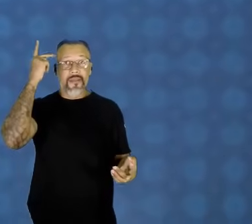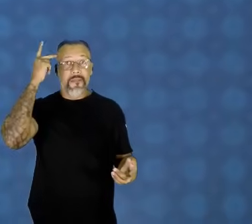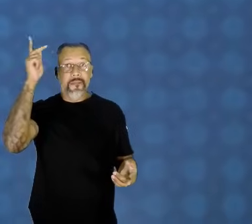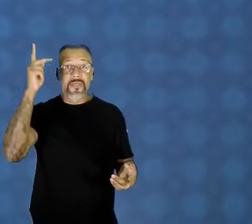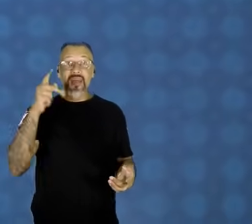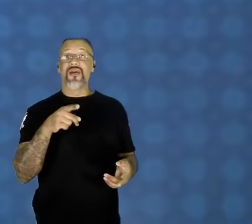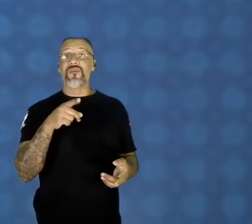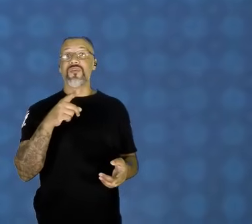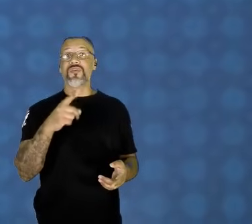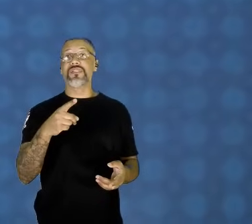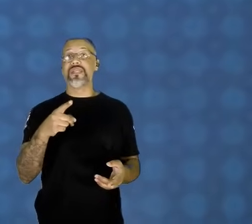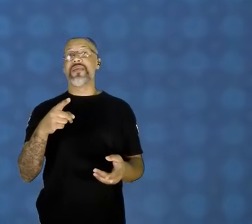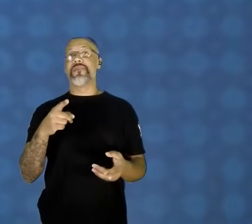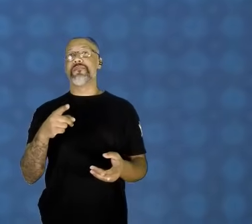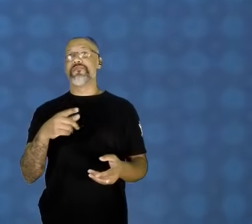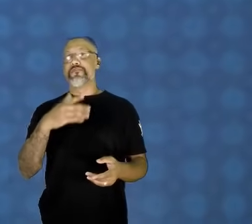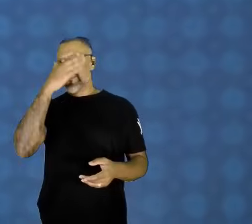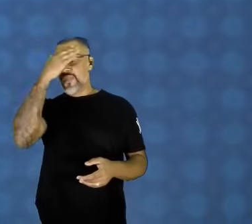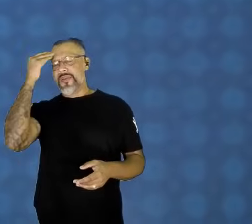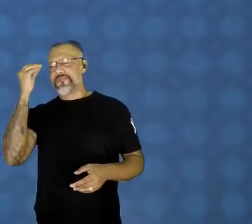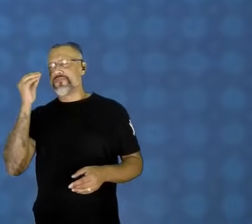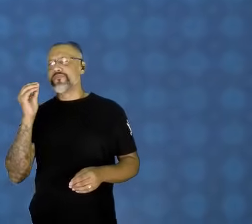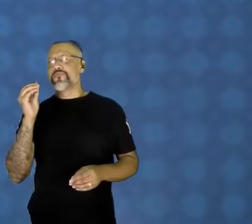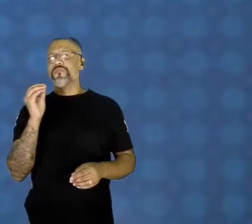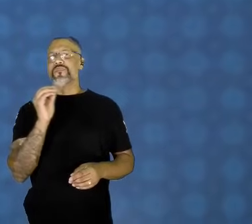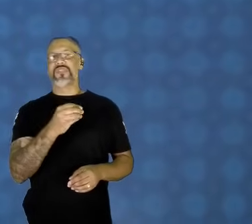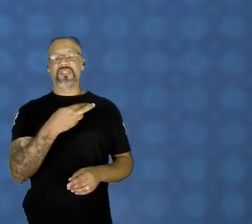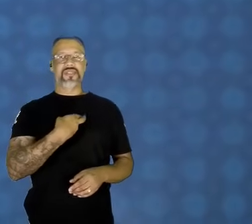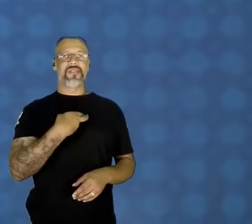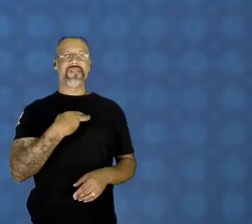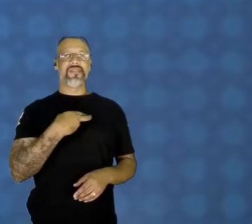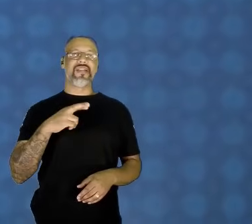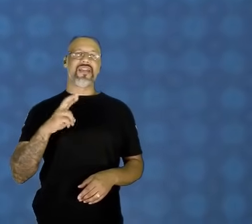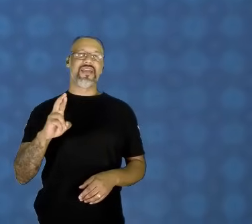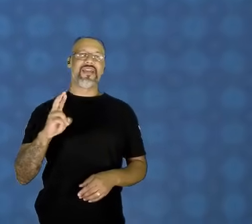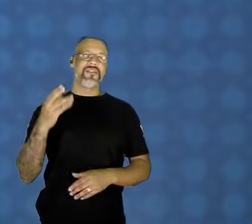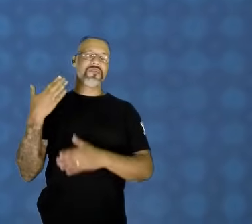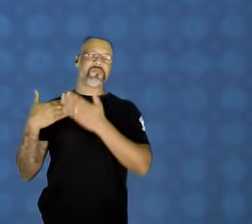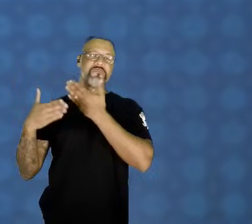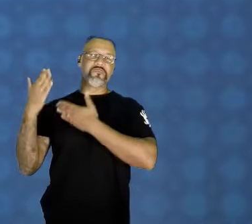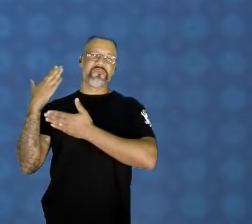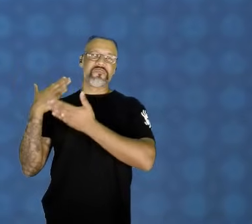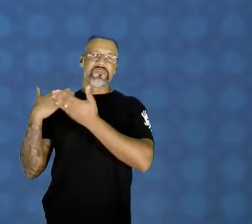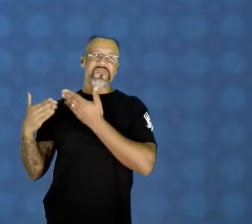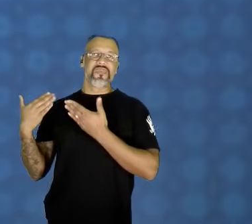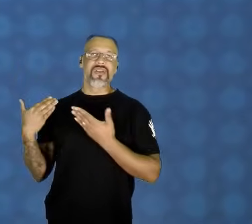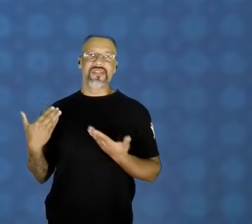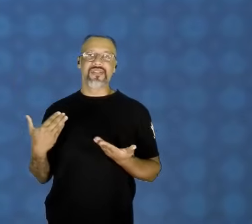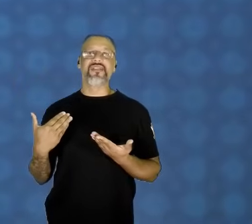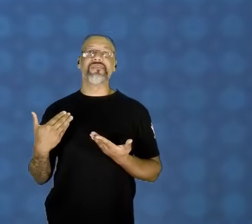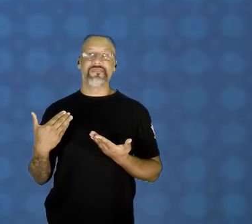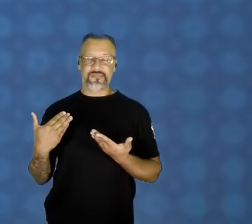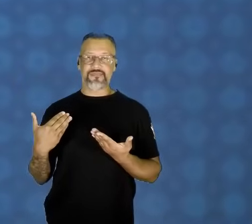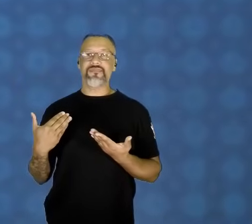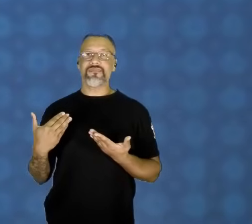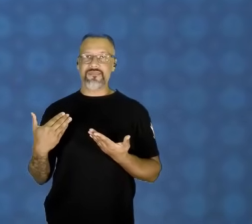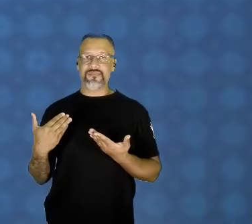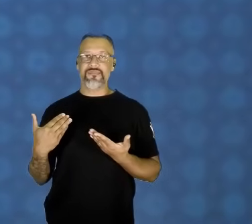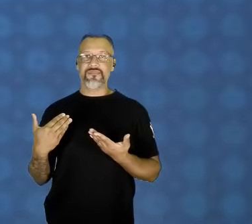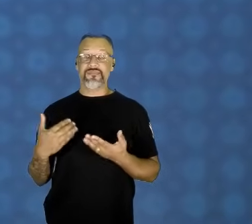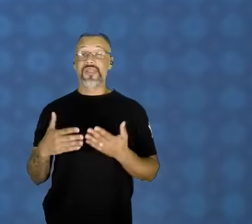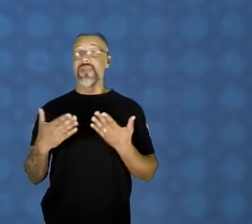você. O diabo, ele não é ninguém senão uma ferramenta divina. Então essa mulher tem uma